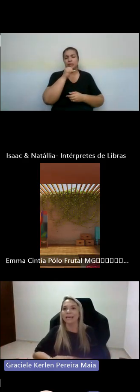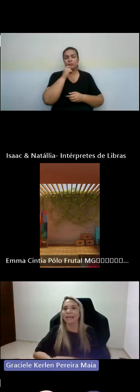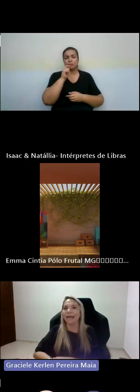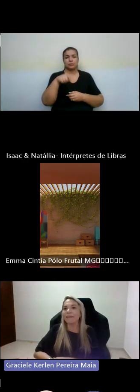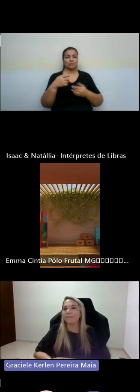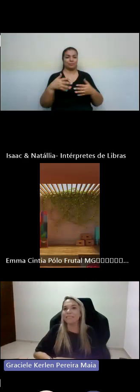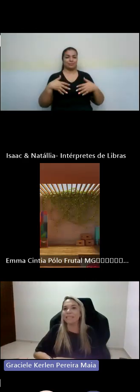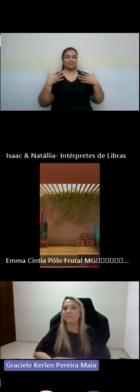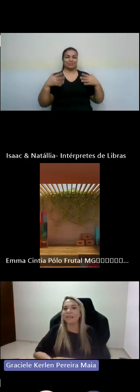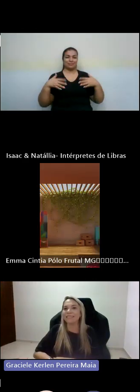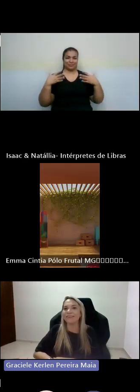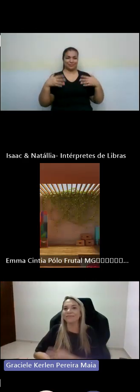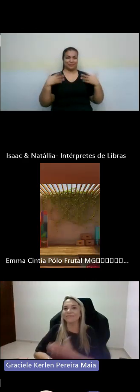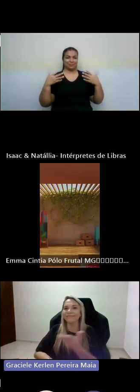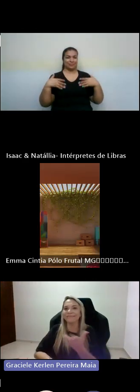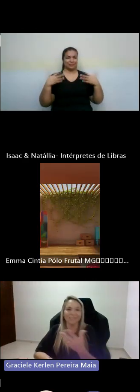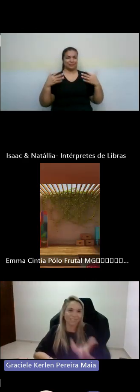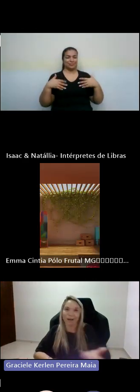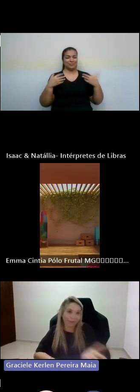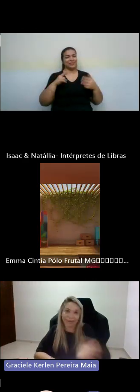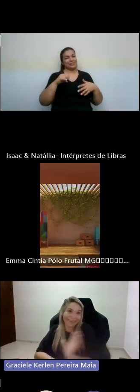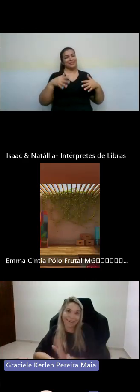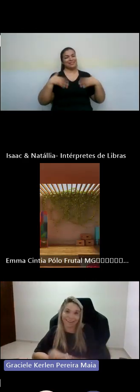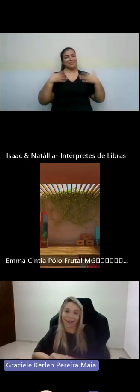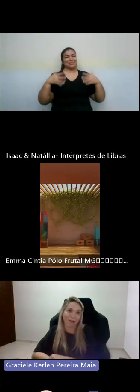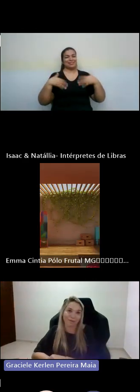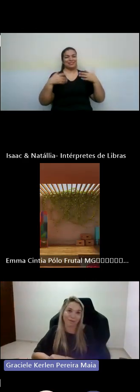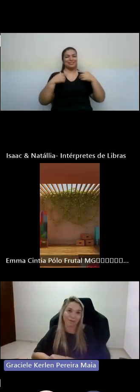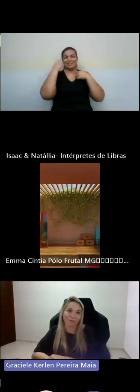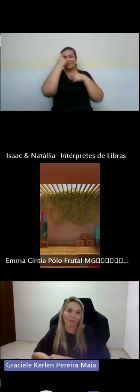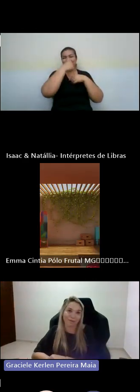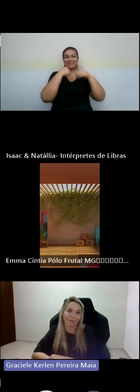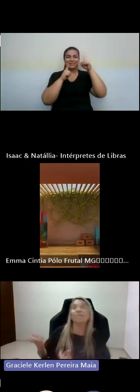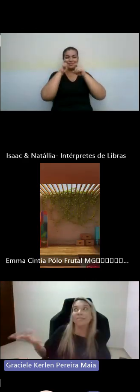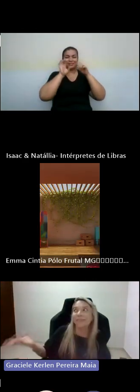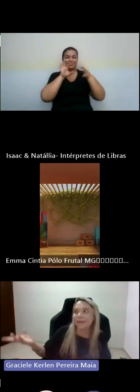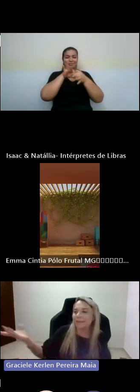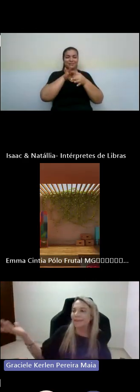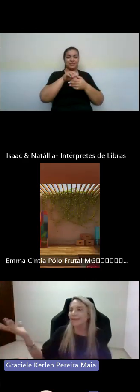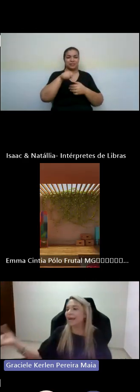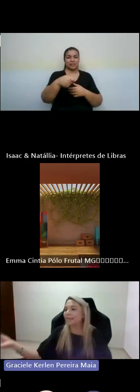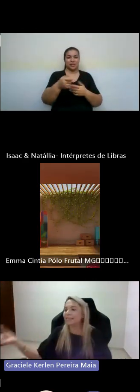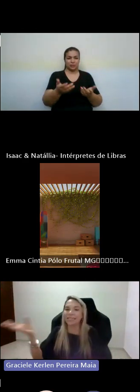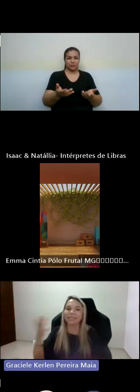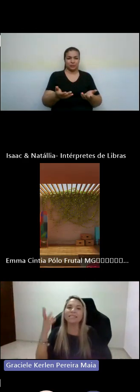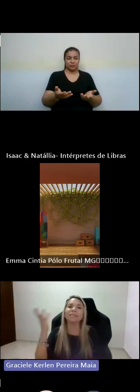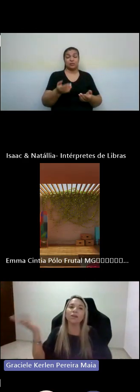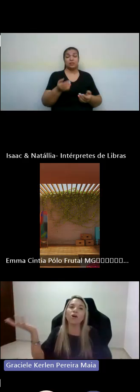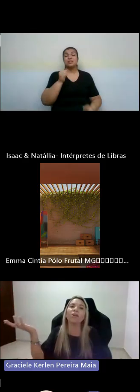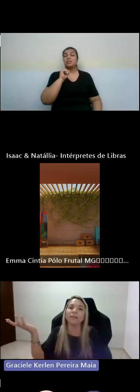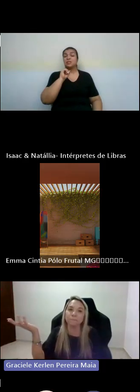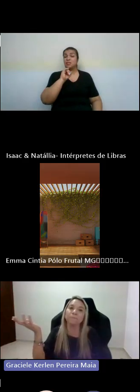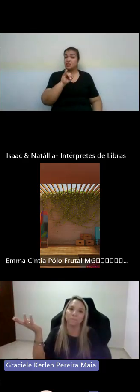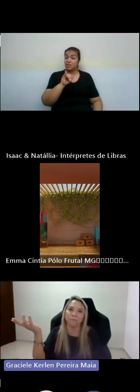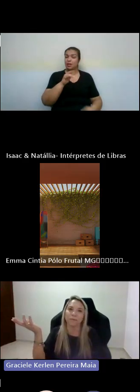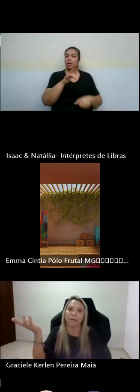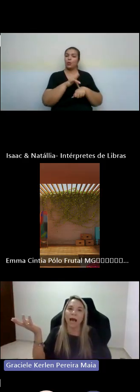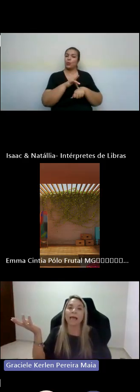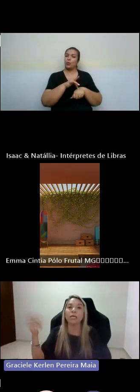alegria, ela vai fazer a expressão facial de alegria, claro. A não ser que ela esteja sendo